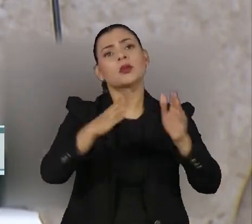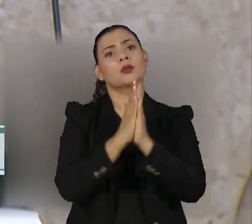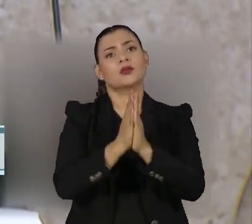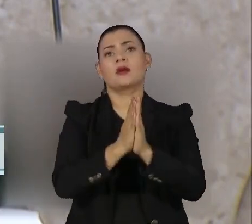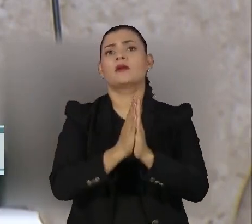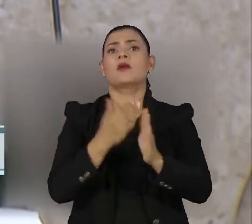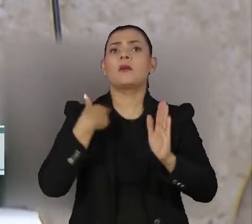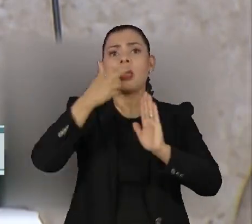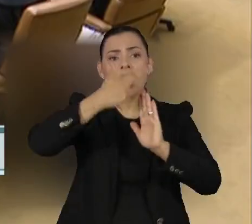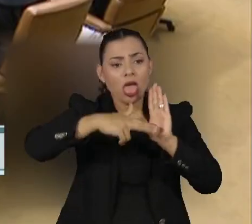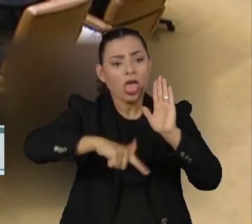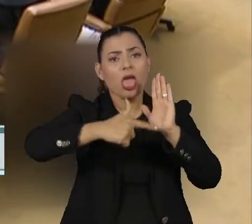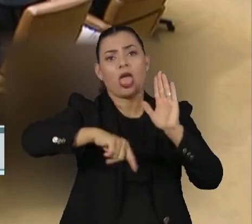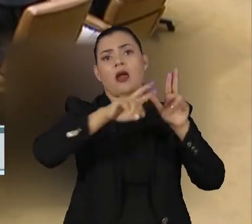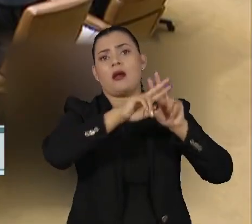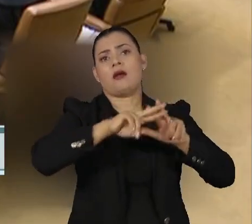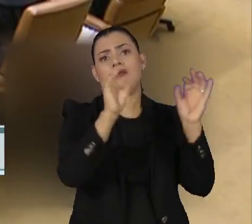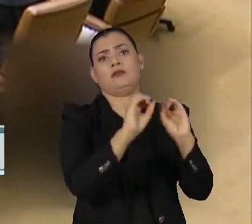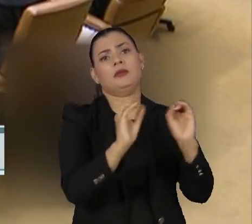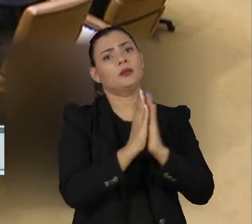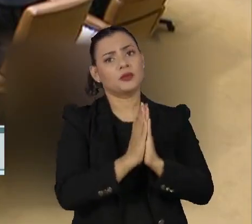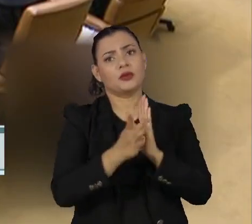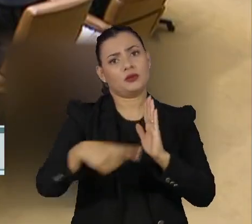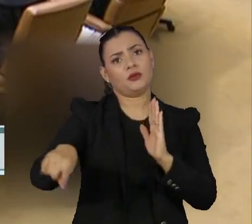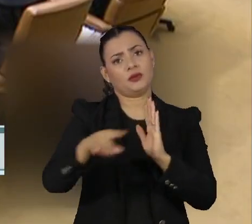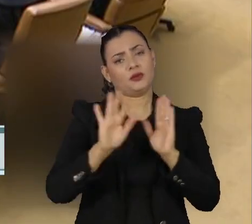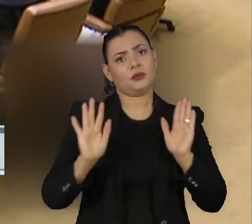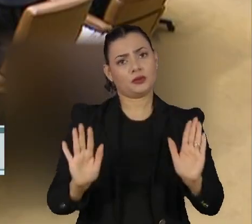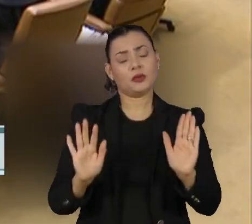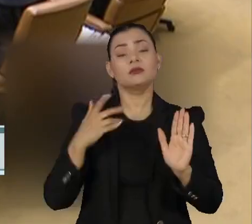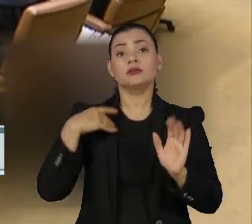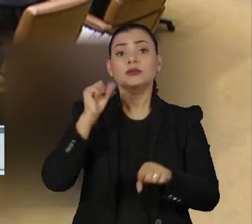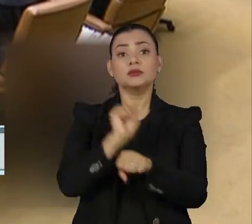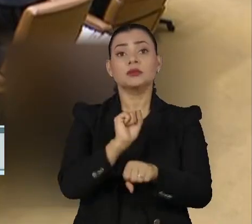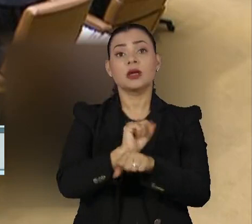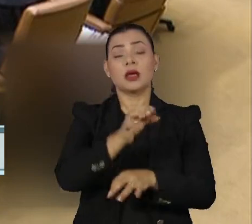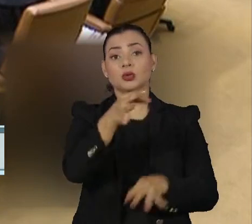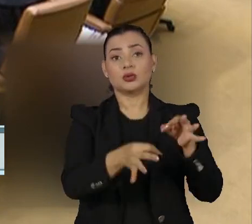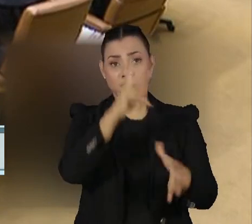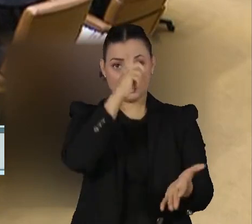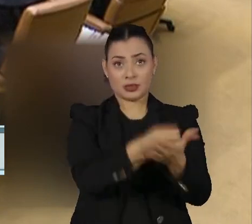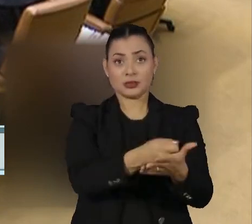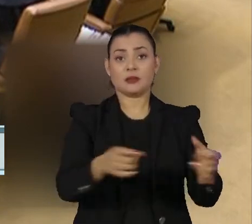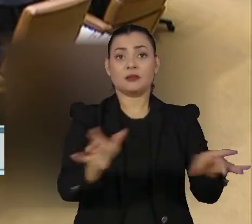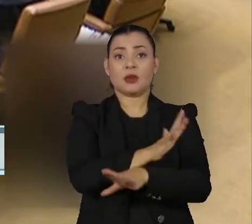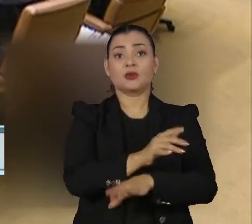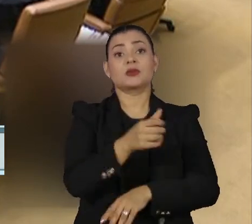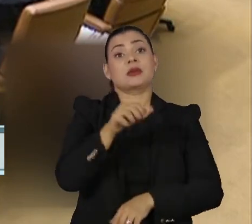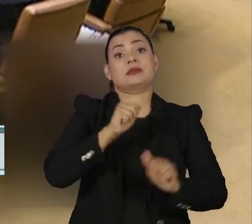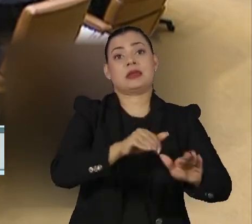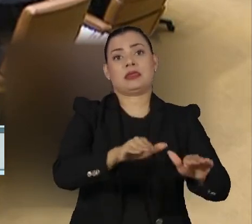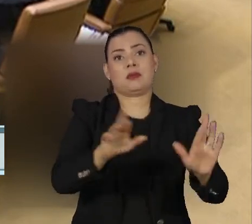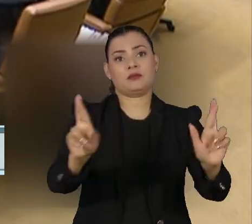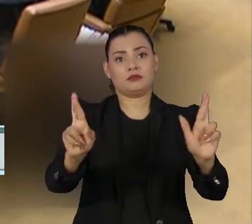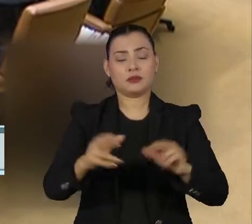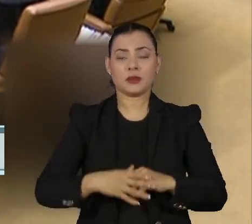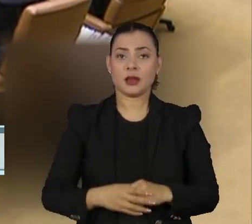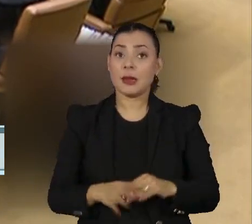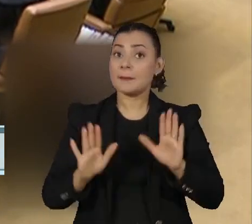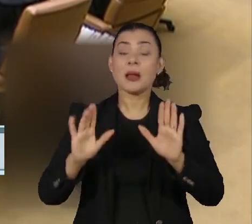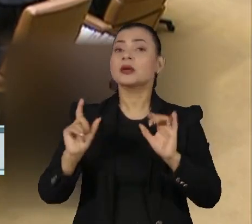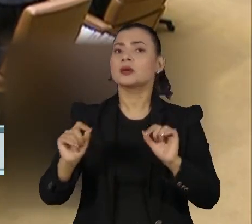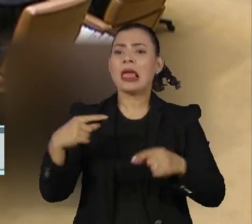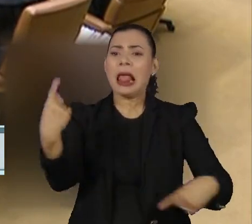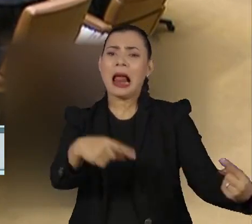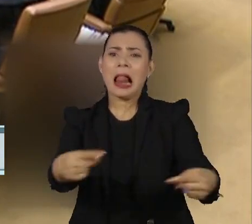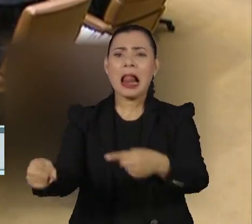pedido de vistas e afirmou esperar que o julgamento acabe no máximo em setembro. O processo que motivou